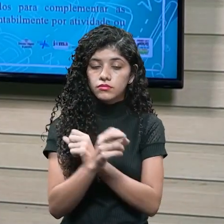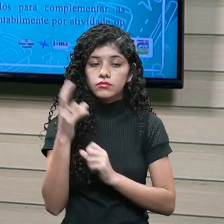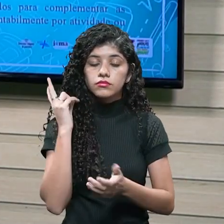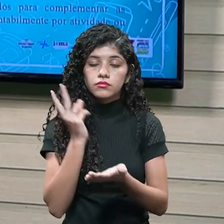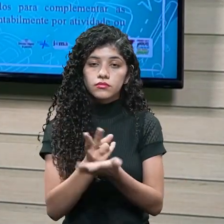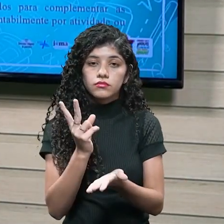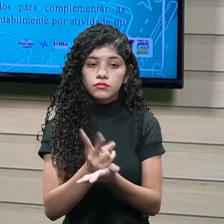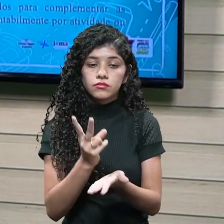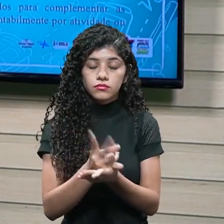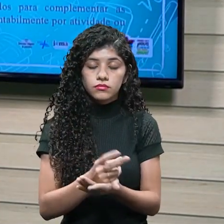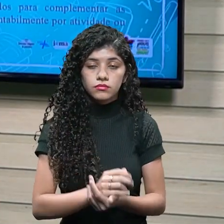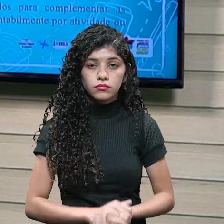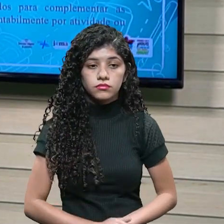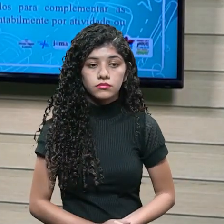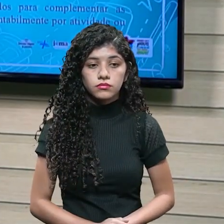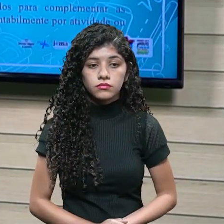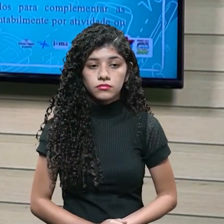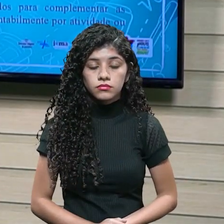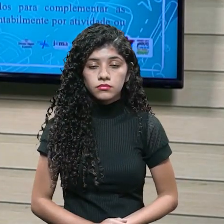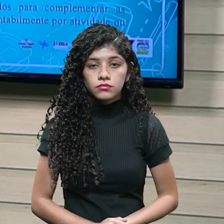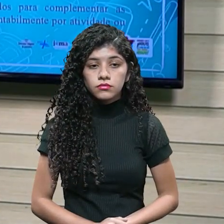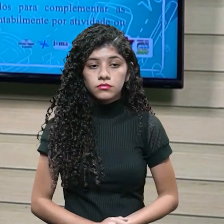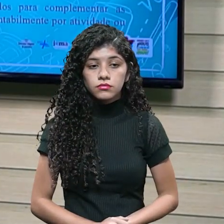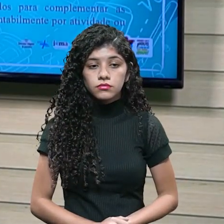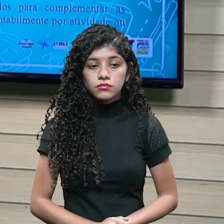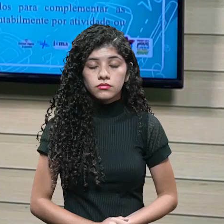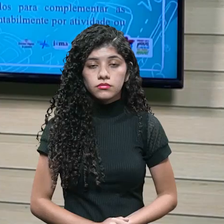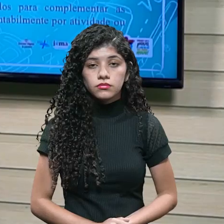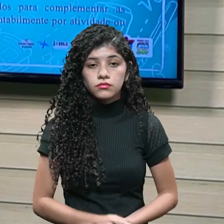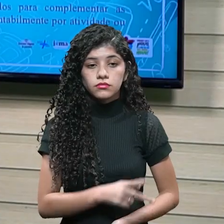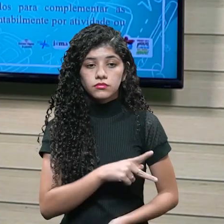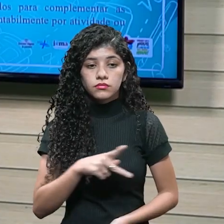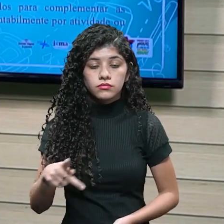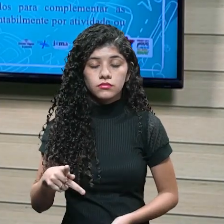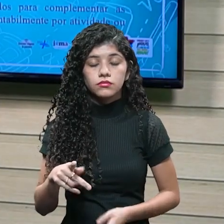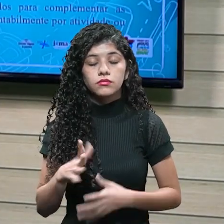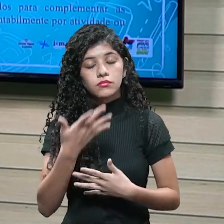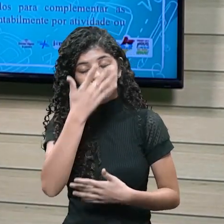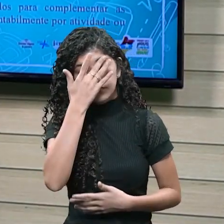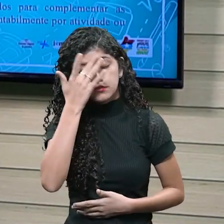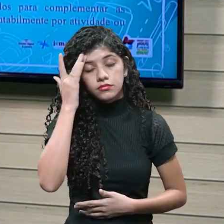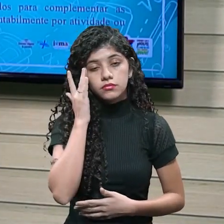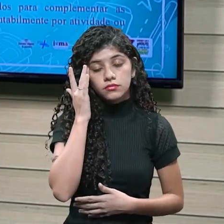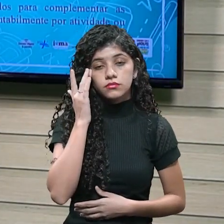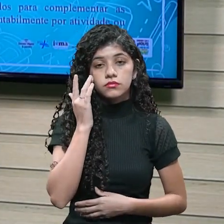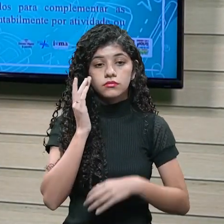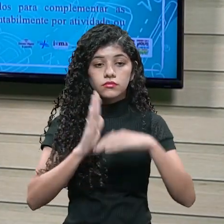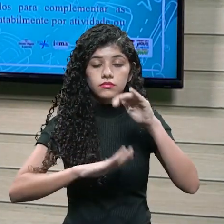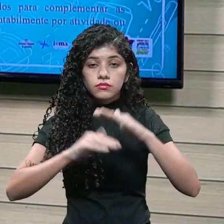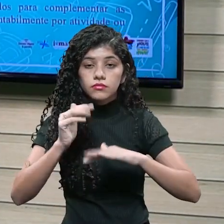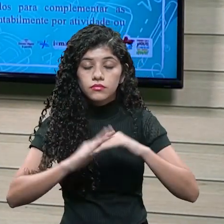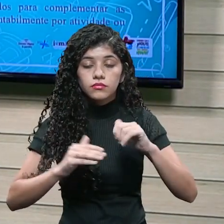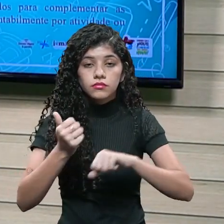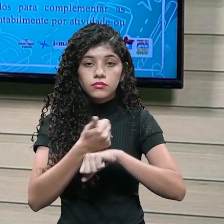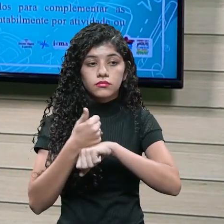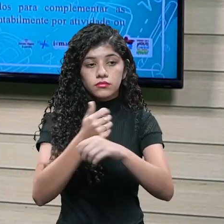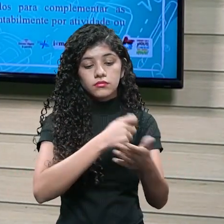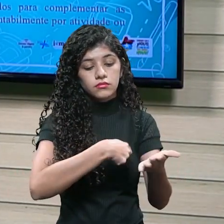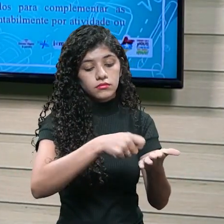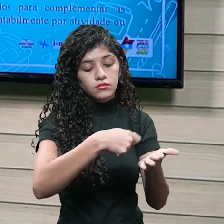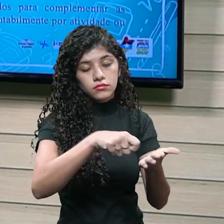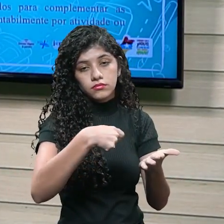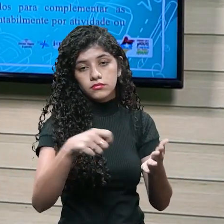contador. Quem faz a escrituração contábil é o contador. É o profissional que vai lá e é habilitado a